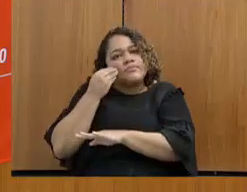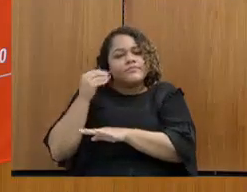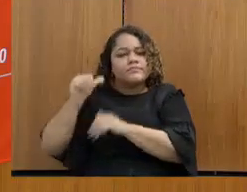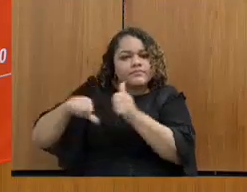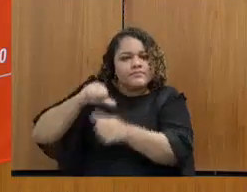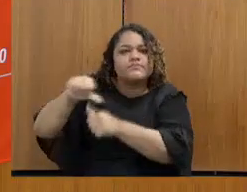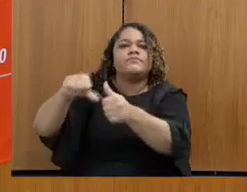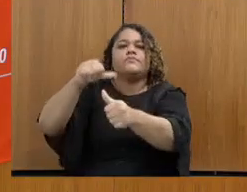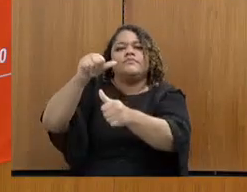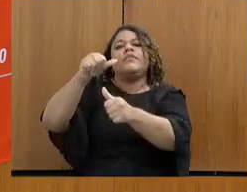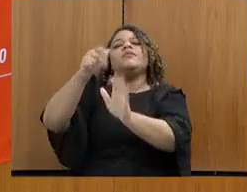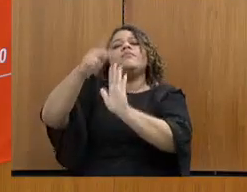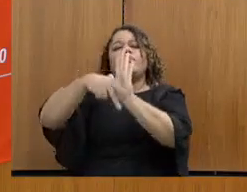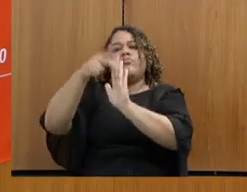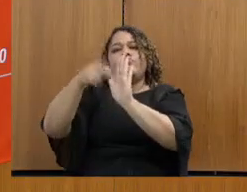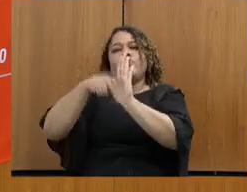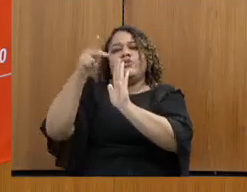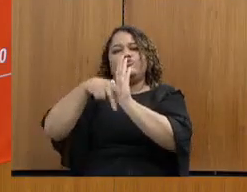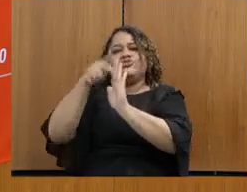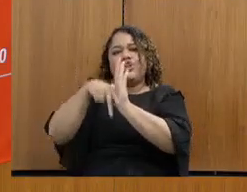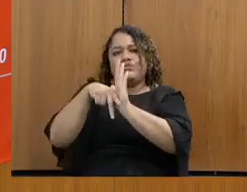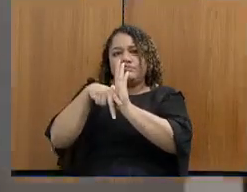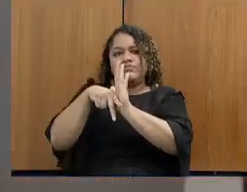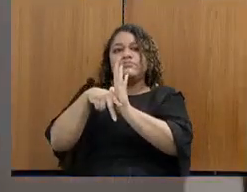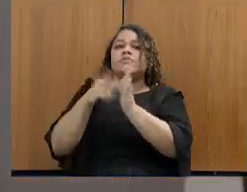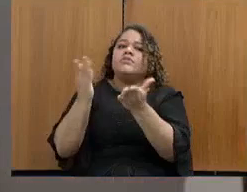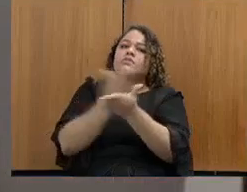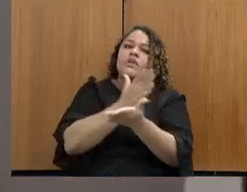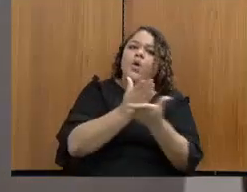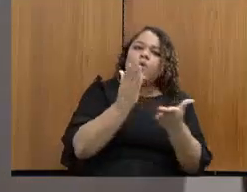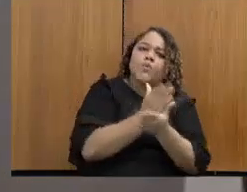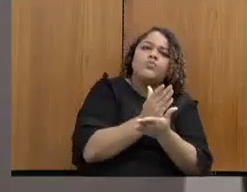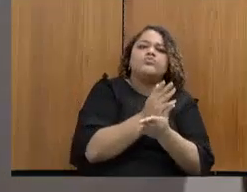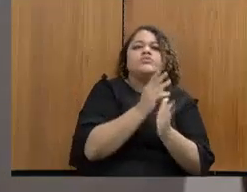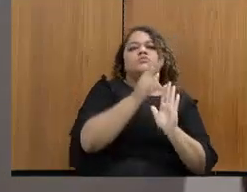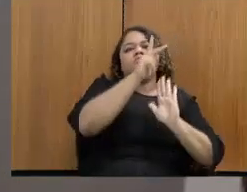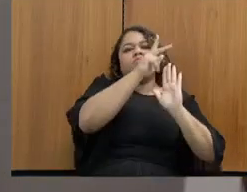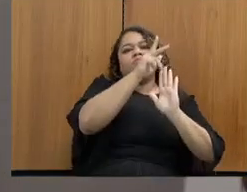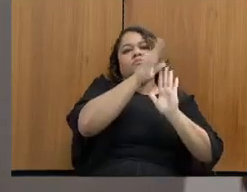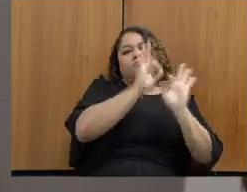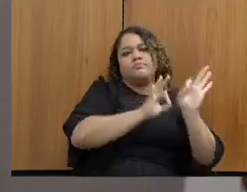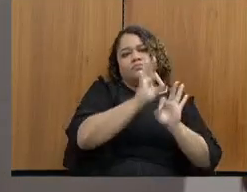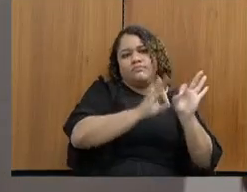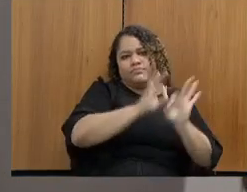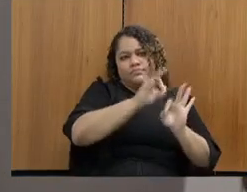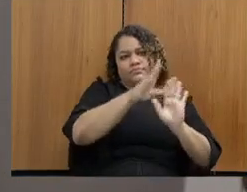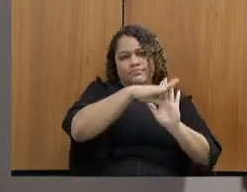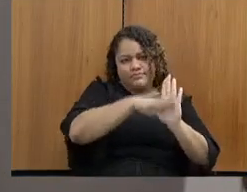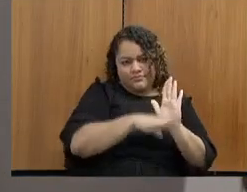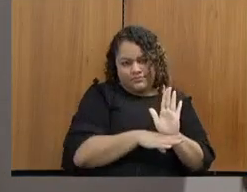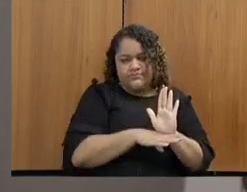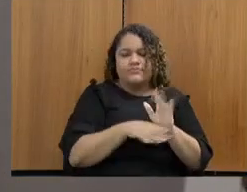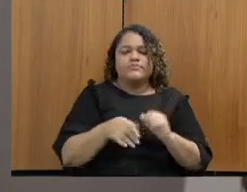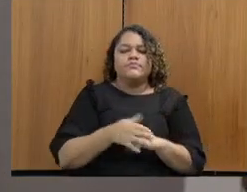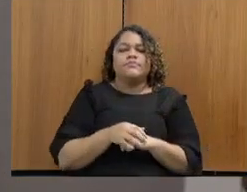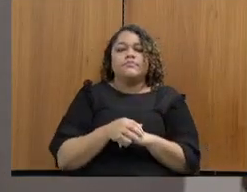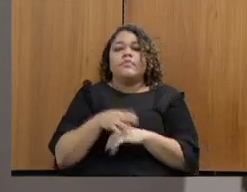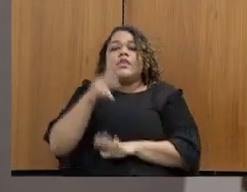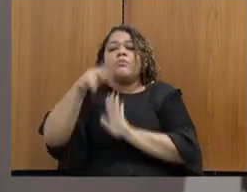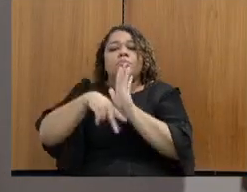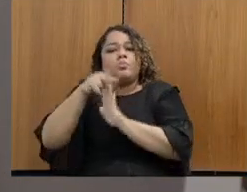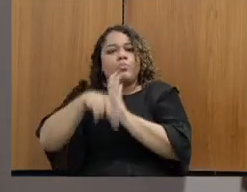programas é e alguns projetos é é dentre os programas institucionais